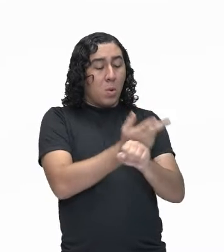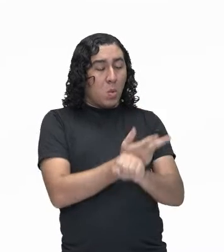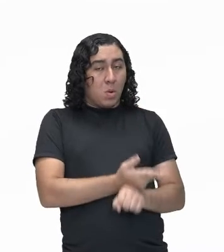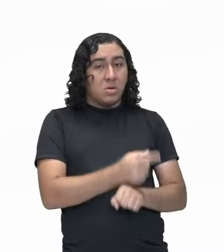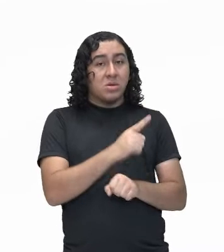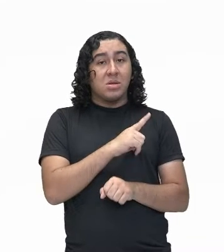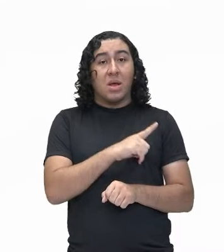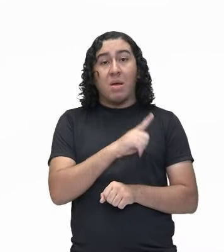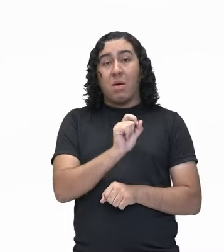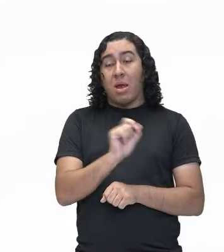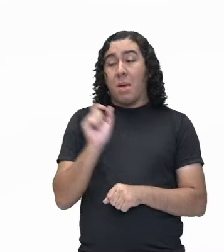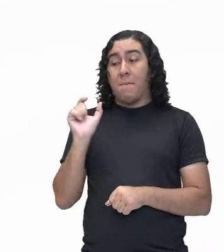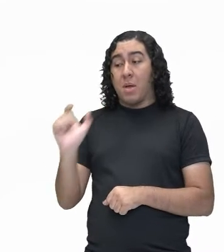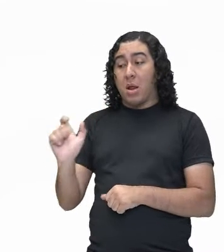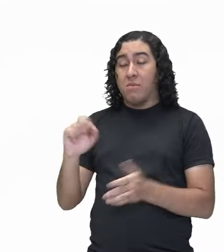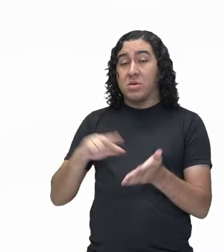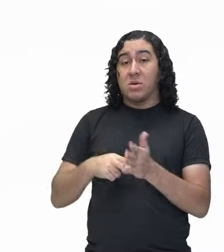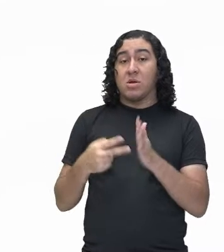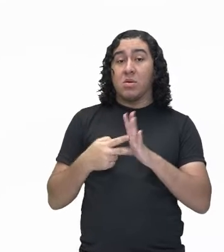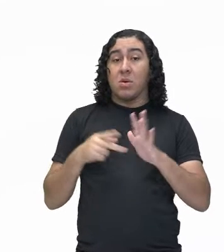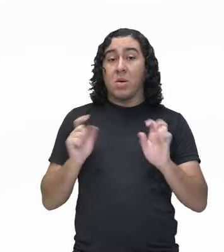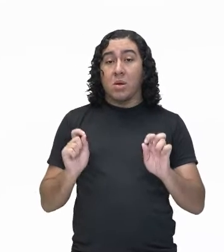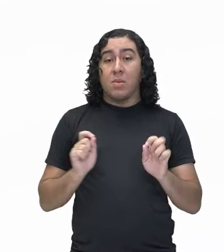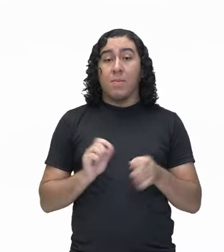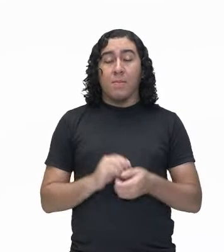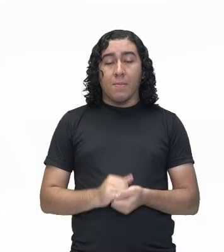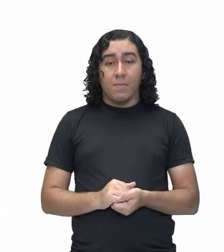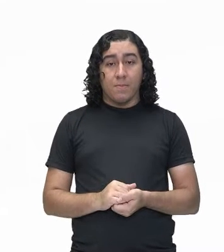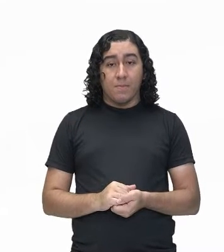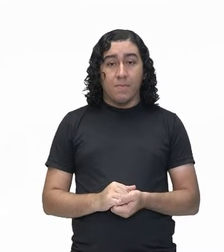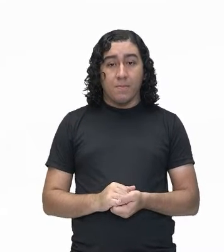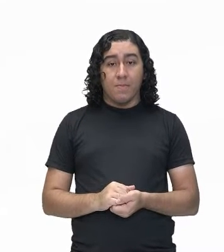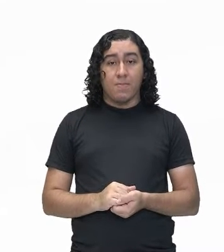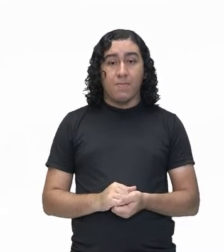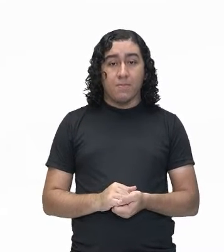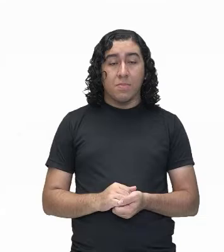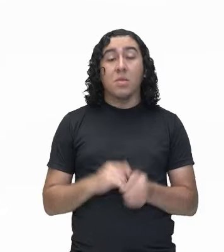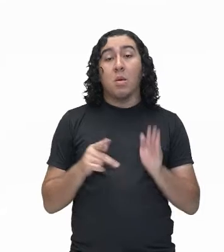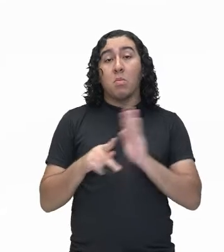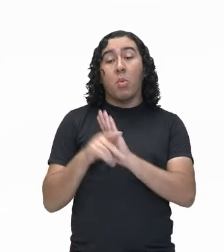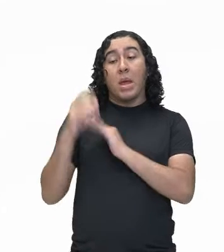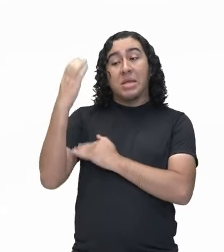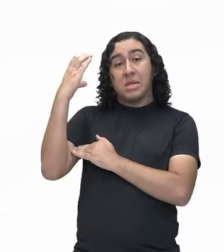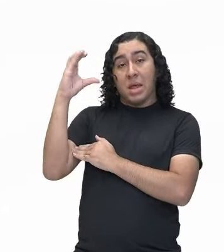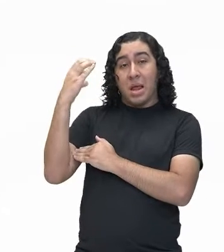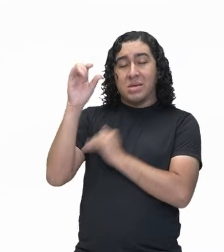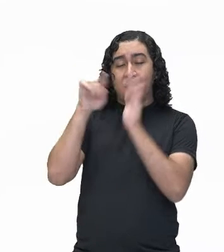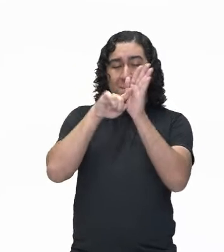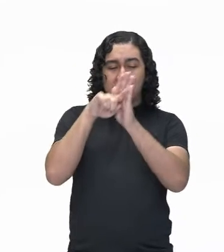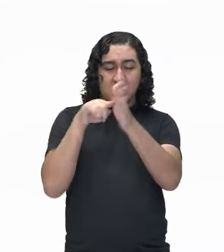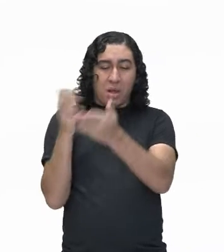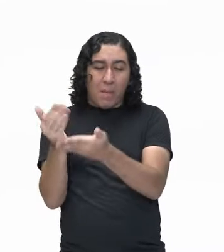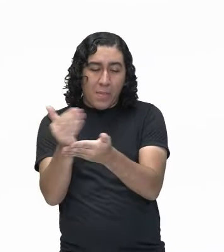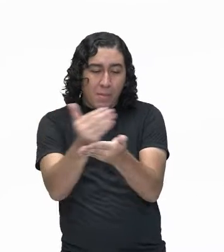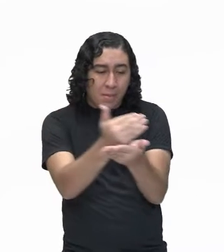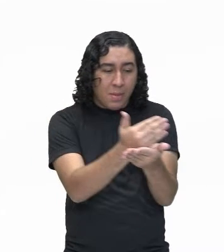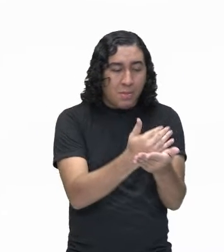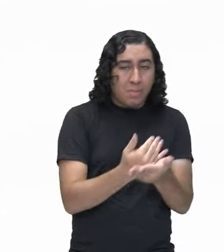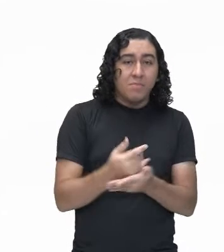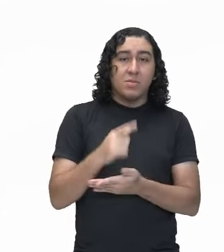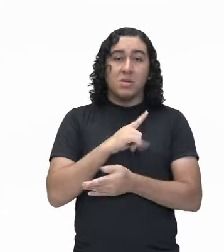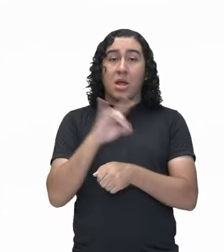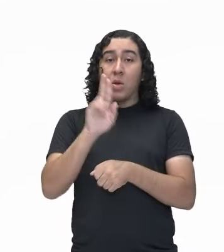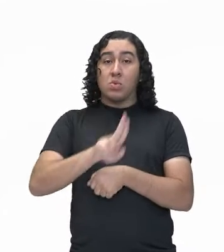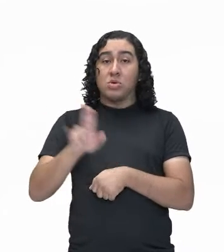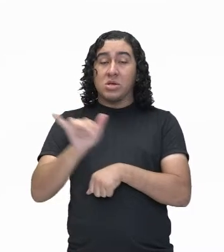que temos dessa palavra é um produto de levantamentos científicos a partir do envolvimento de